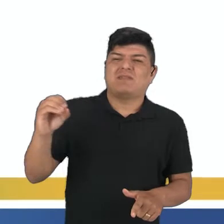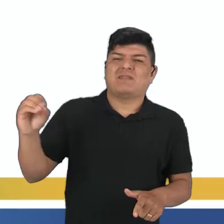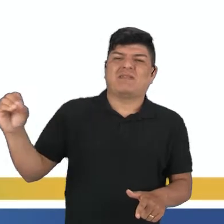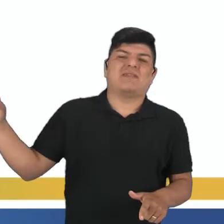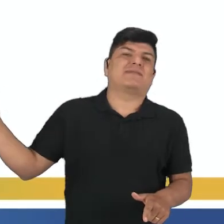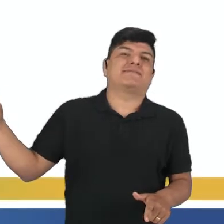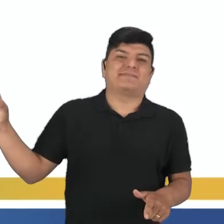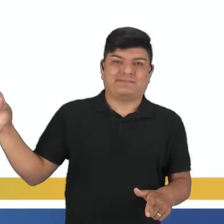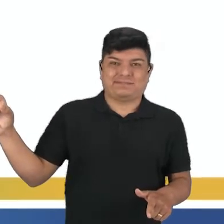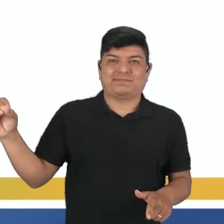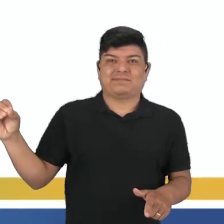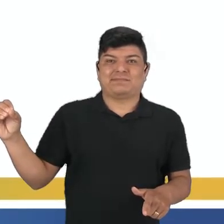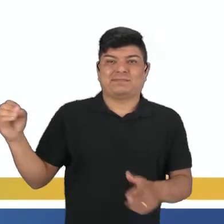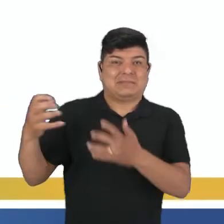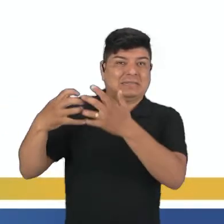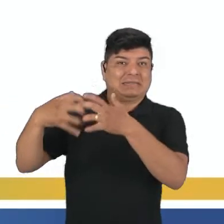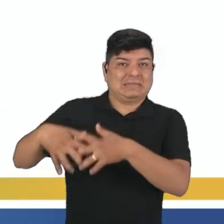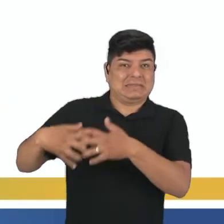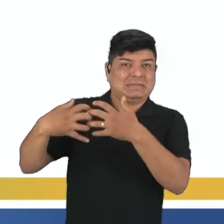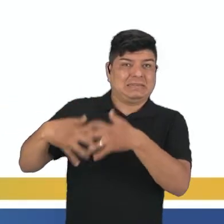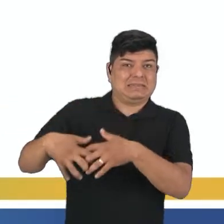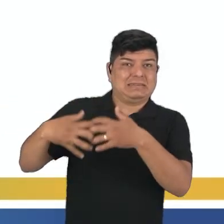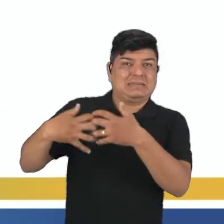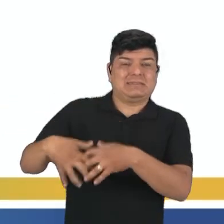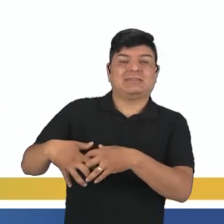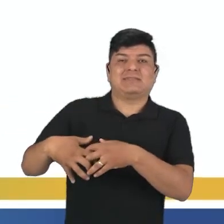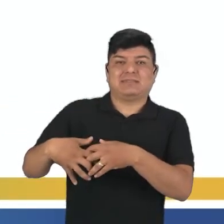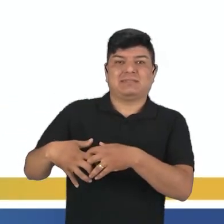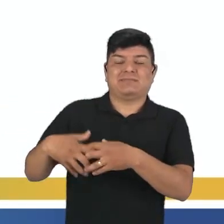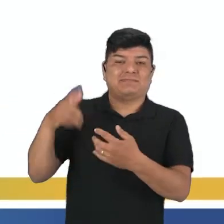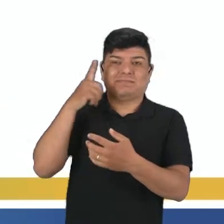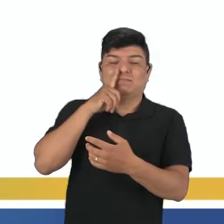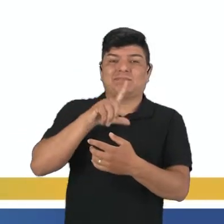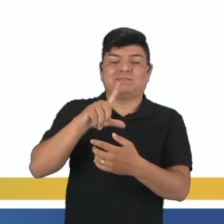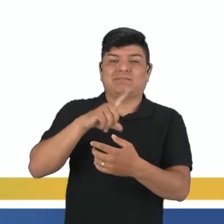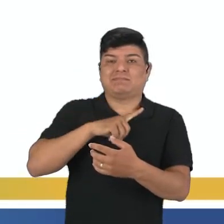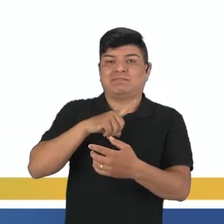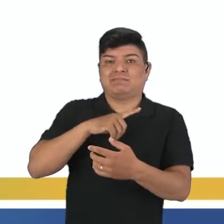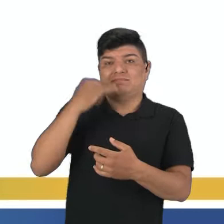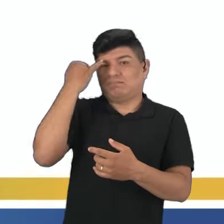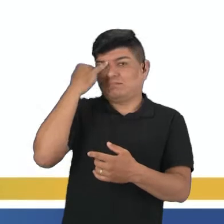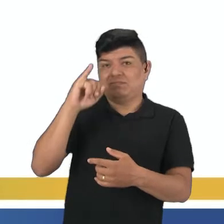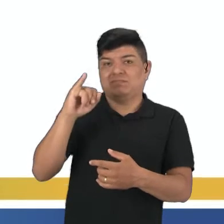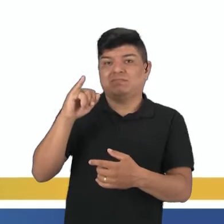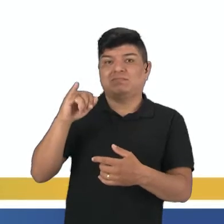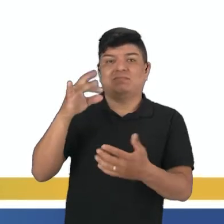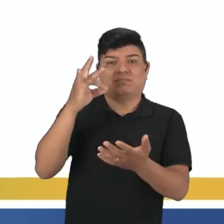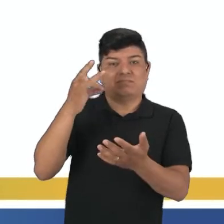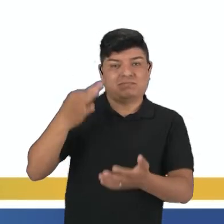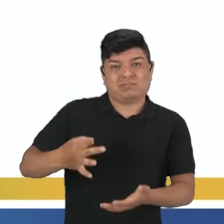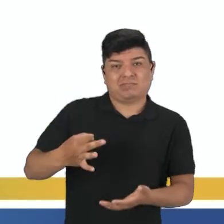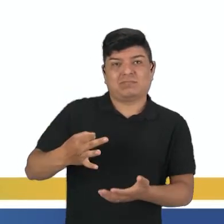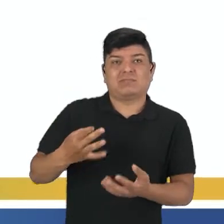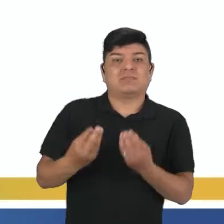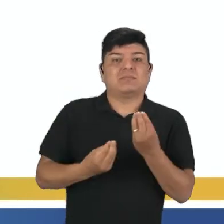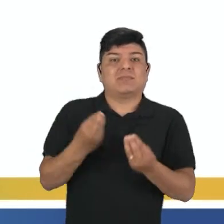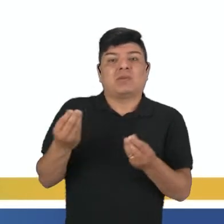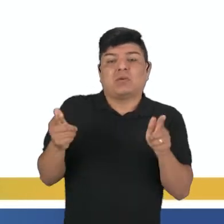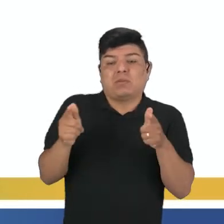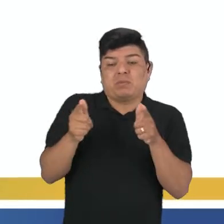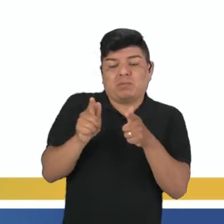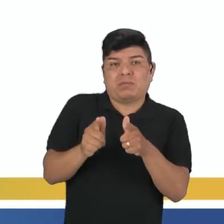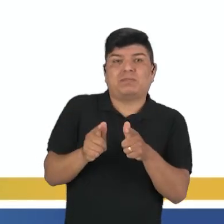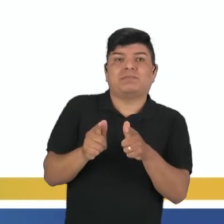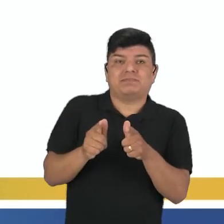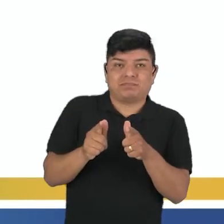se perde na quantidade de zeros que você tem, que você fala, e ela não consegue nem ter uma ideia precisa do quão pequeno é